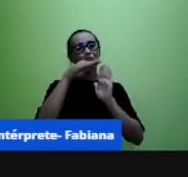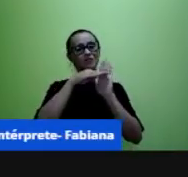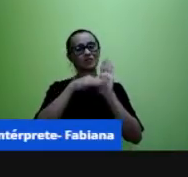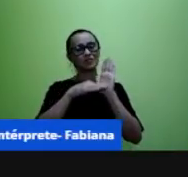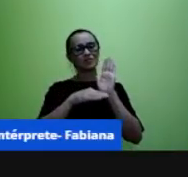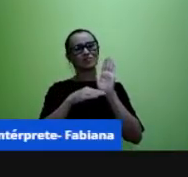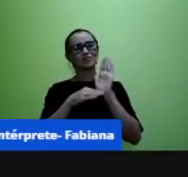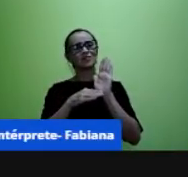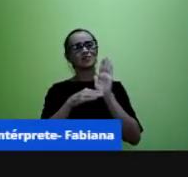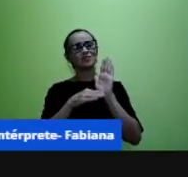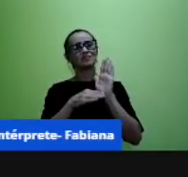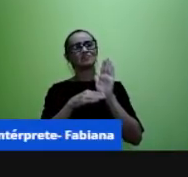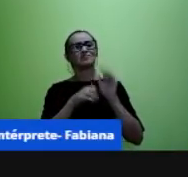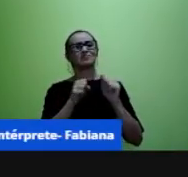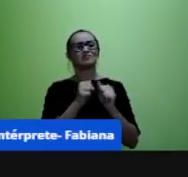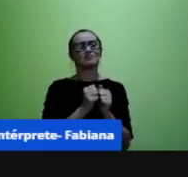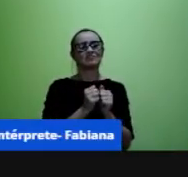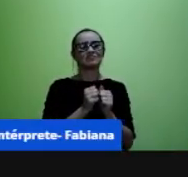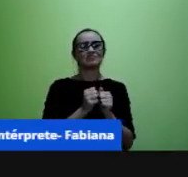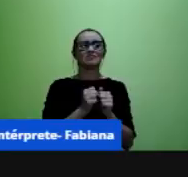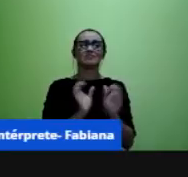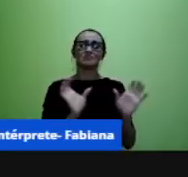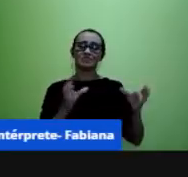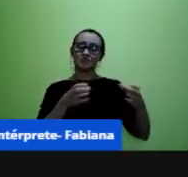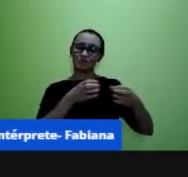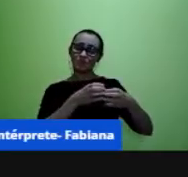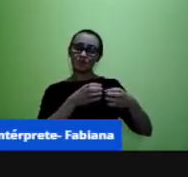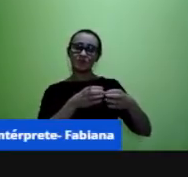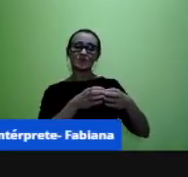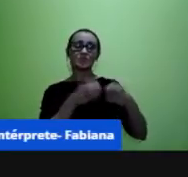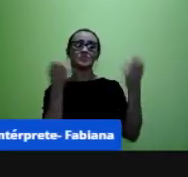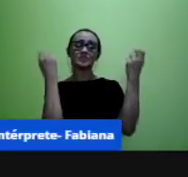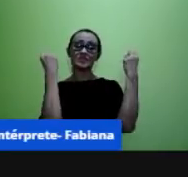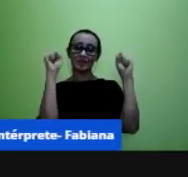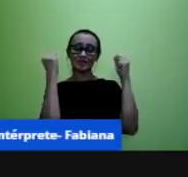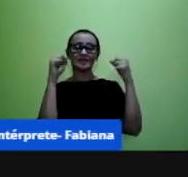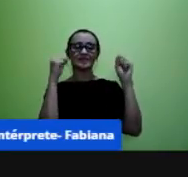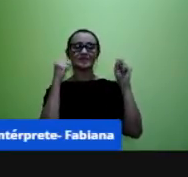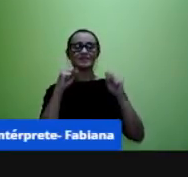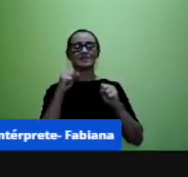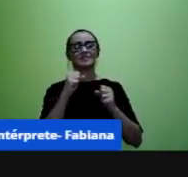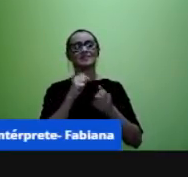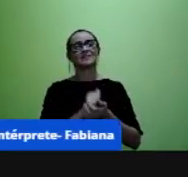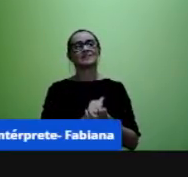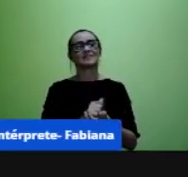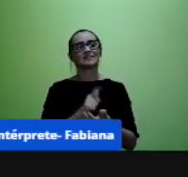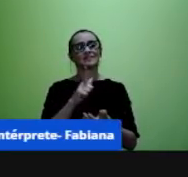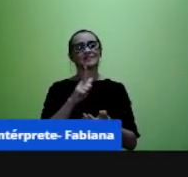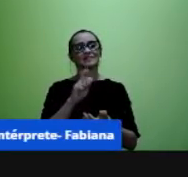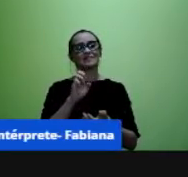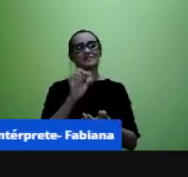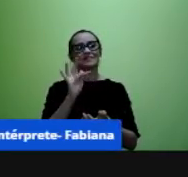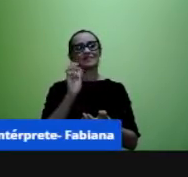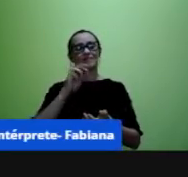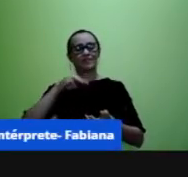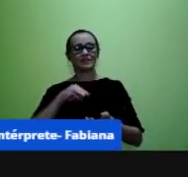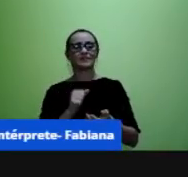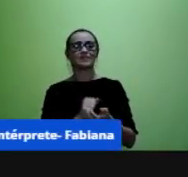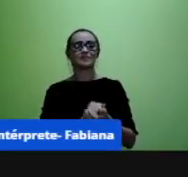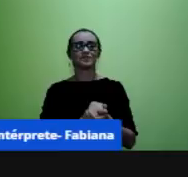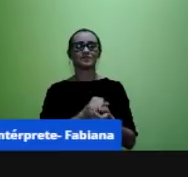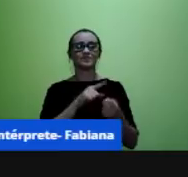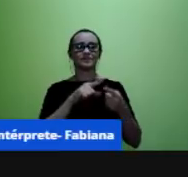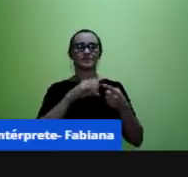formadores da GETEM, da Educação Física. E compõe, então, essa equipe a professora